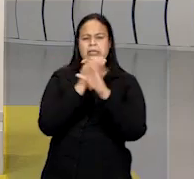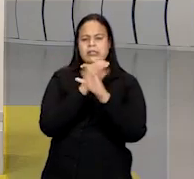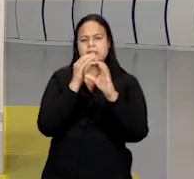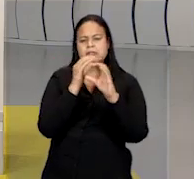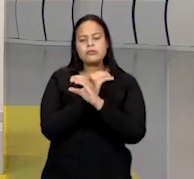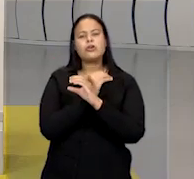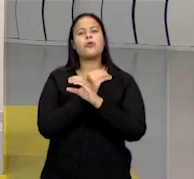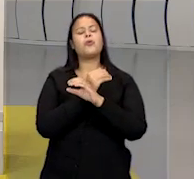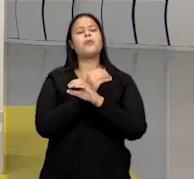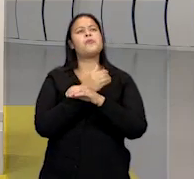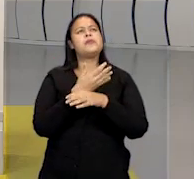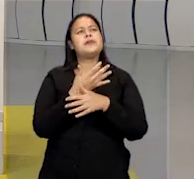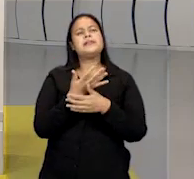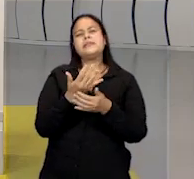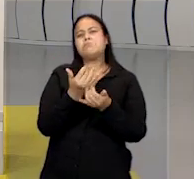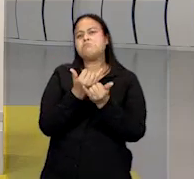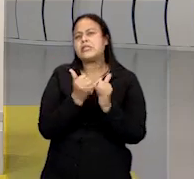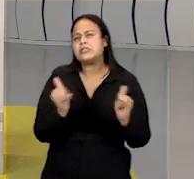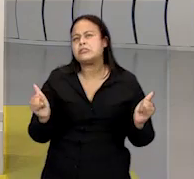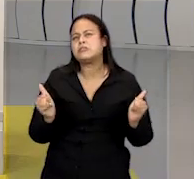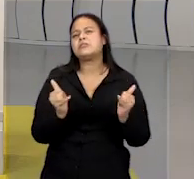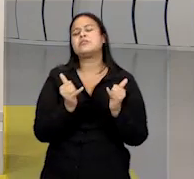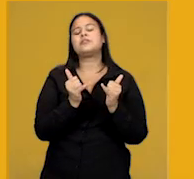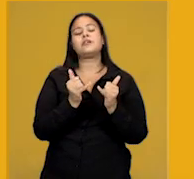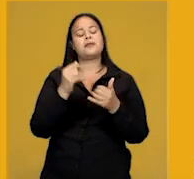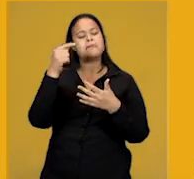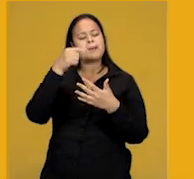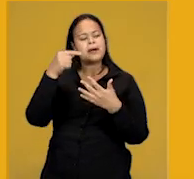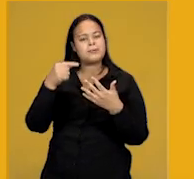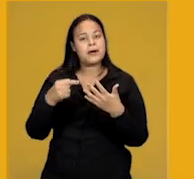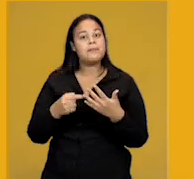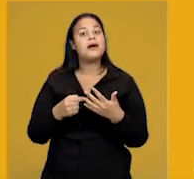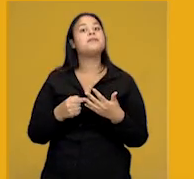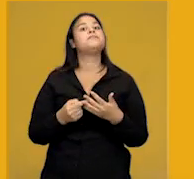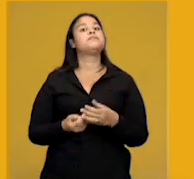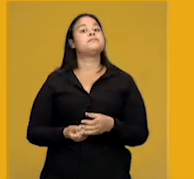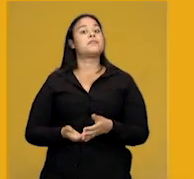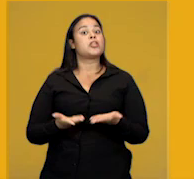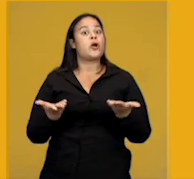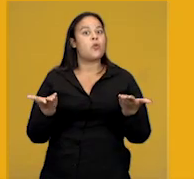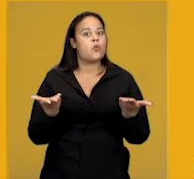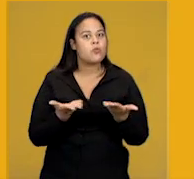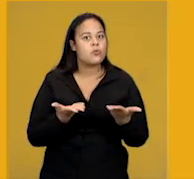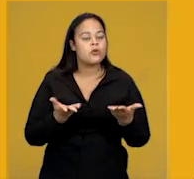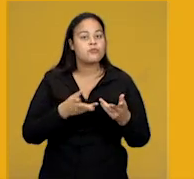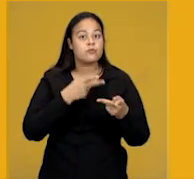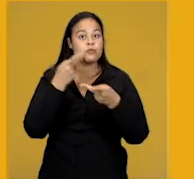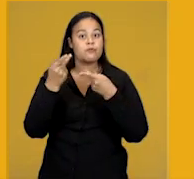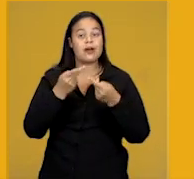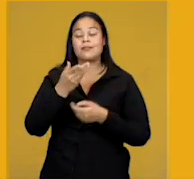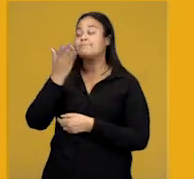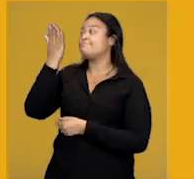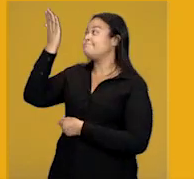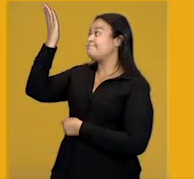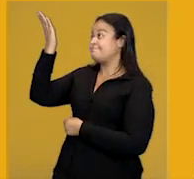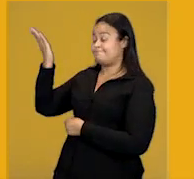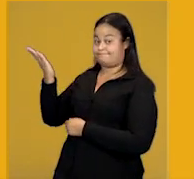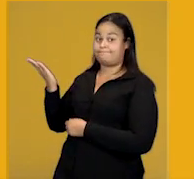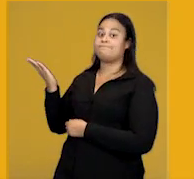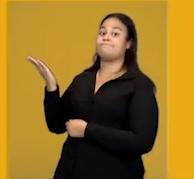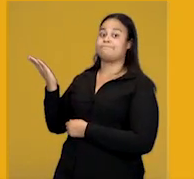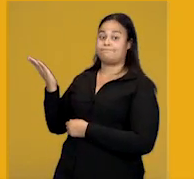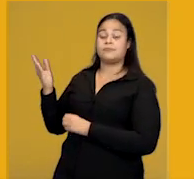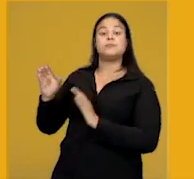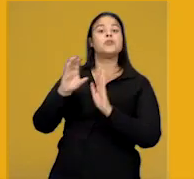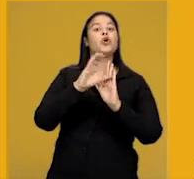esse movimento de energia, né? E nós vamos falar hoje sobre entalpia e lei de Hertz. Muito importante esse conteúdo para